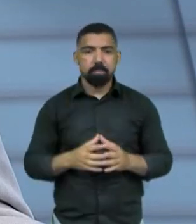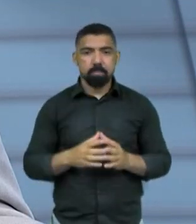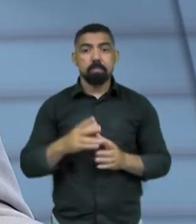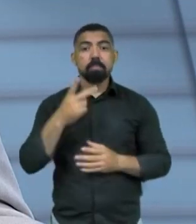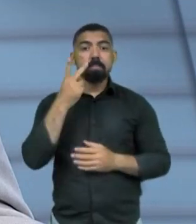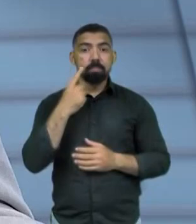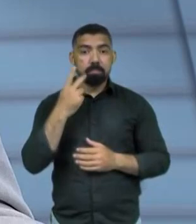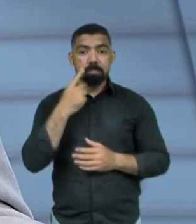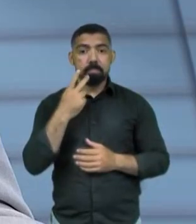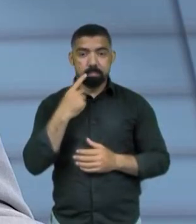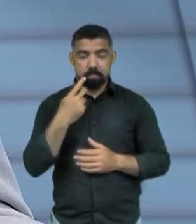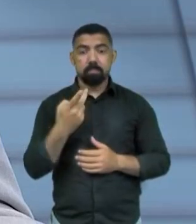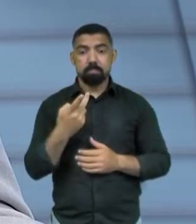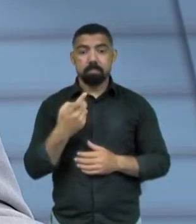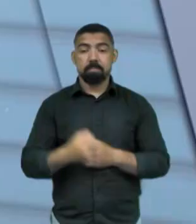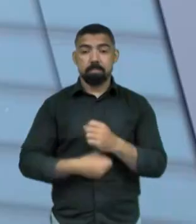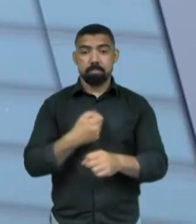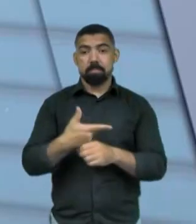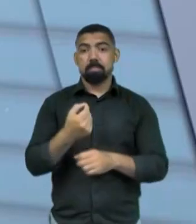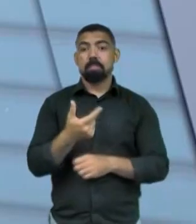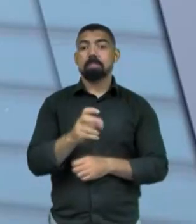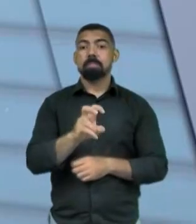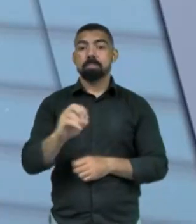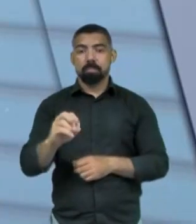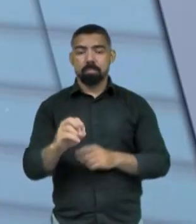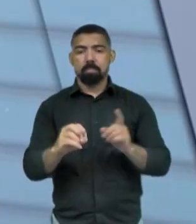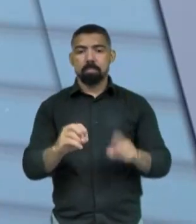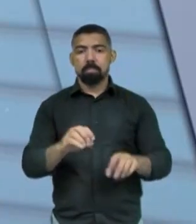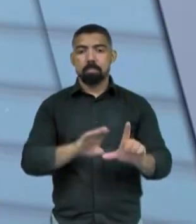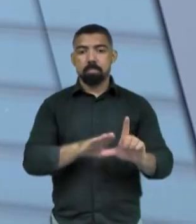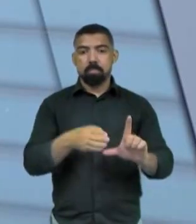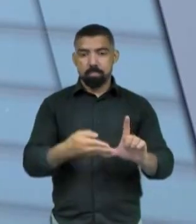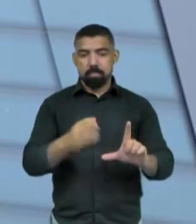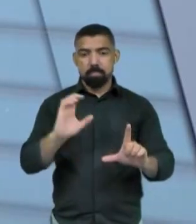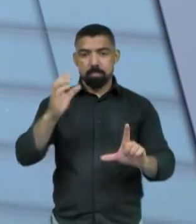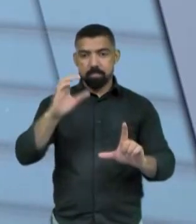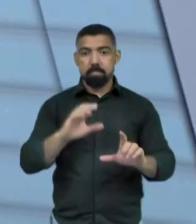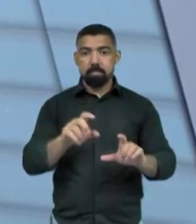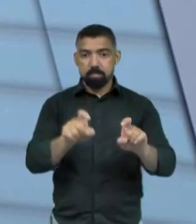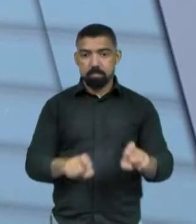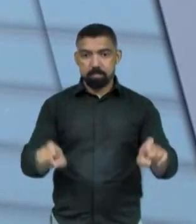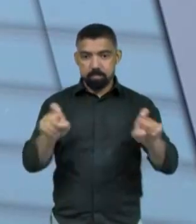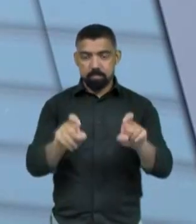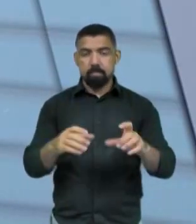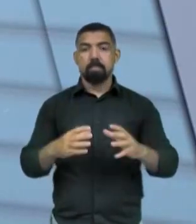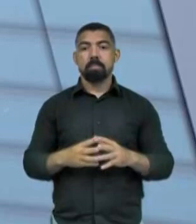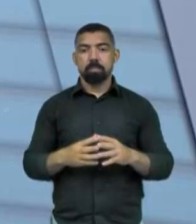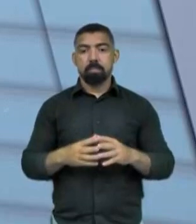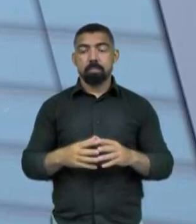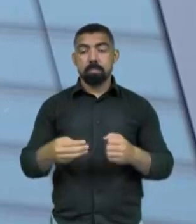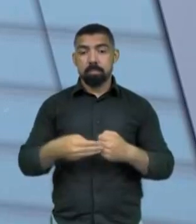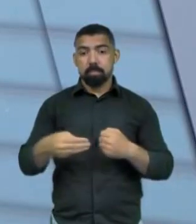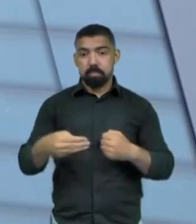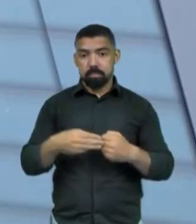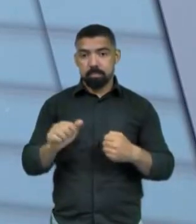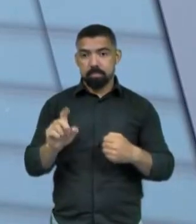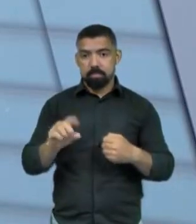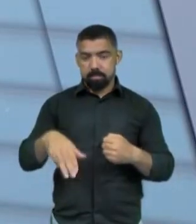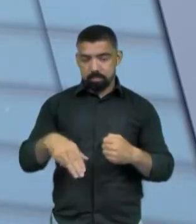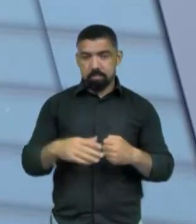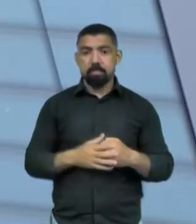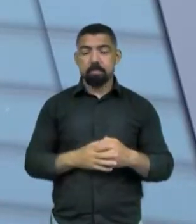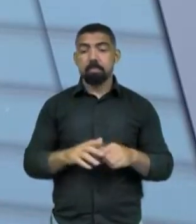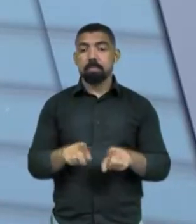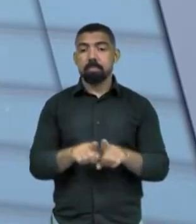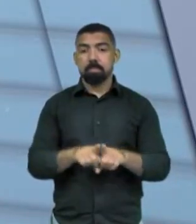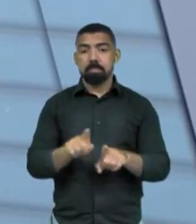Ceará 2050. É bacharel em ciência da computação, ele é mestre em administração, não é?